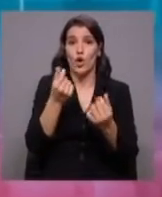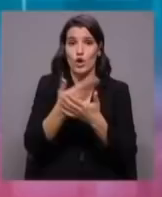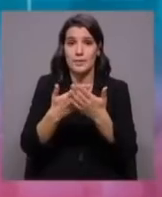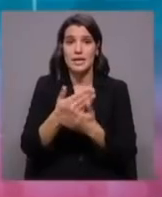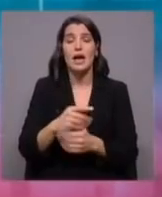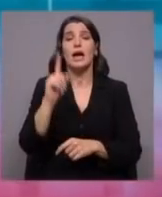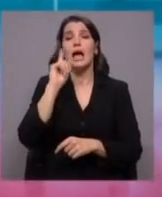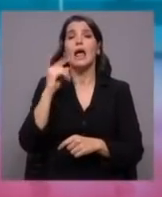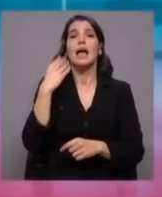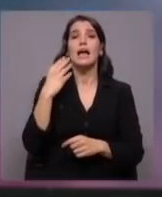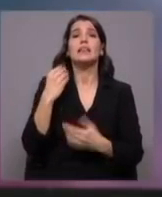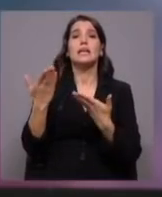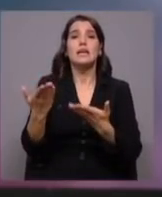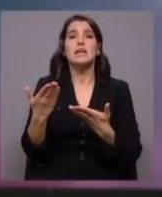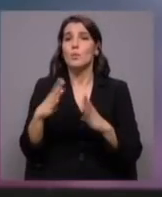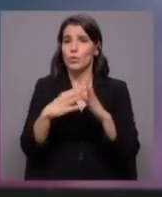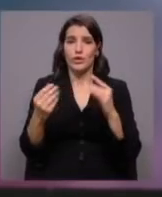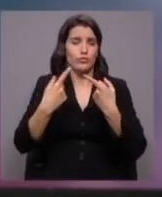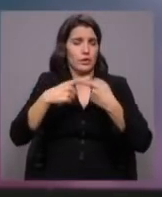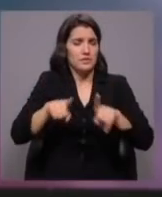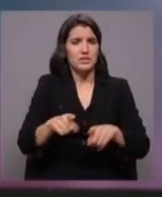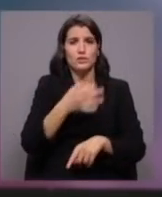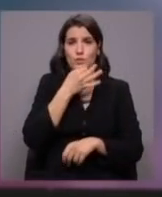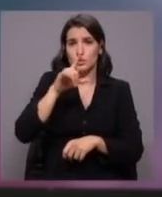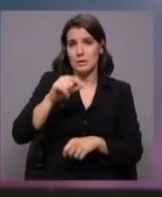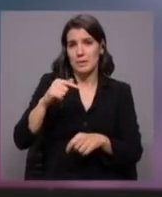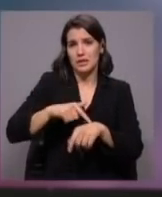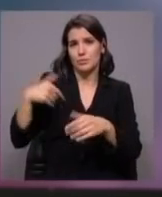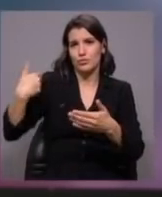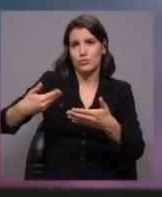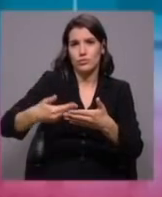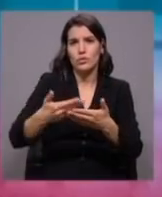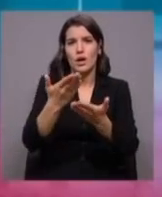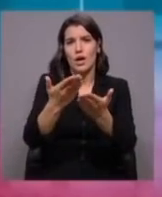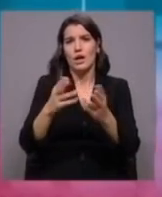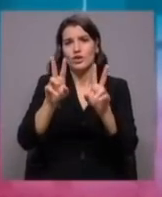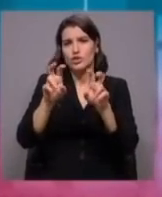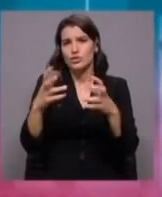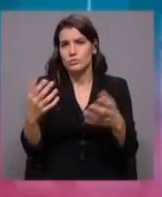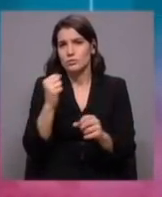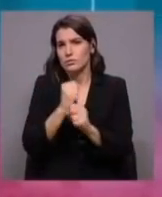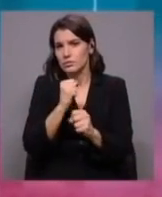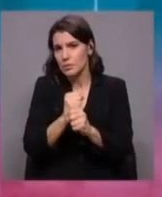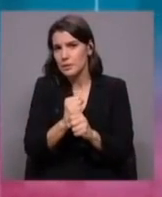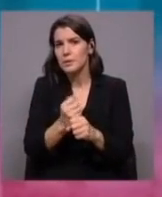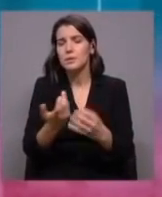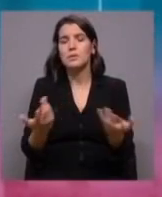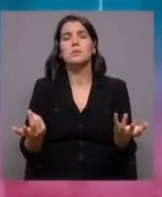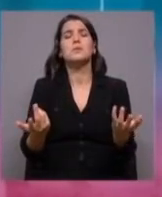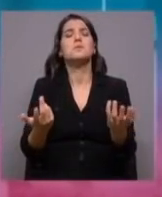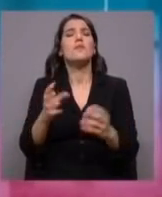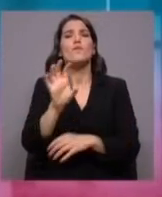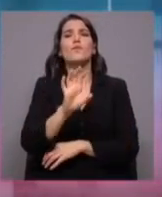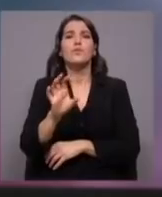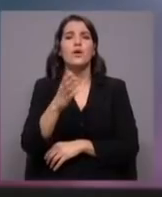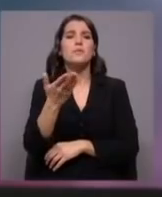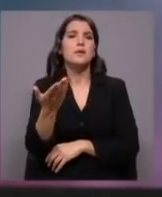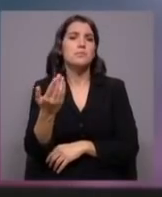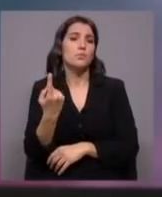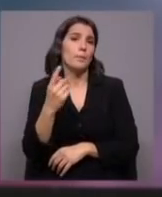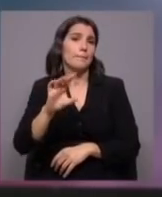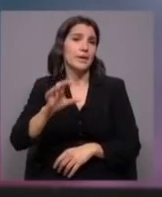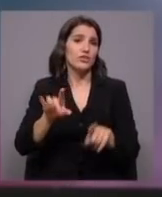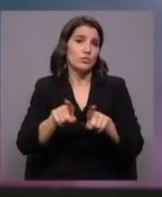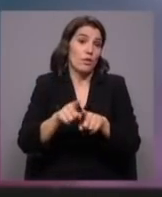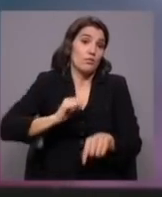Catarina Martins, obviamente, modelos muito diferentes. Tem-se falado também nos últimos tempos muito das questões laborais. De que forma é que um país